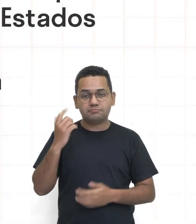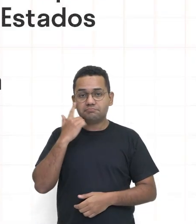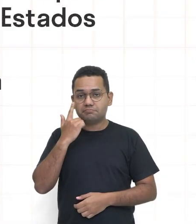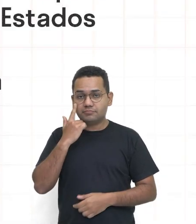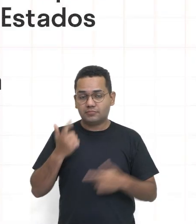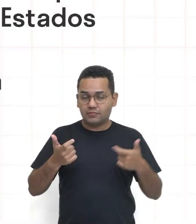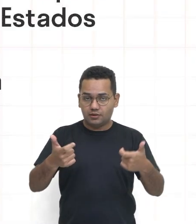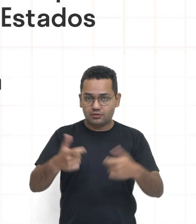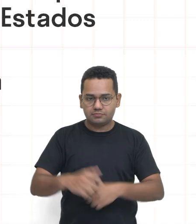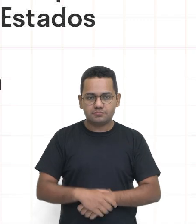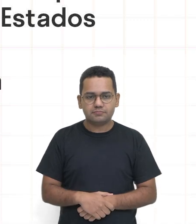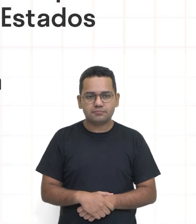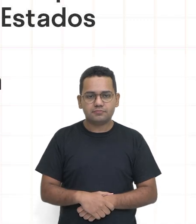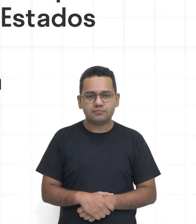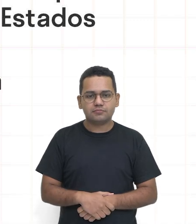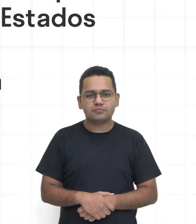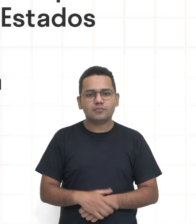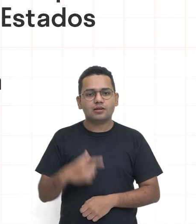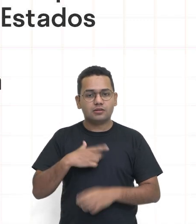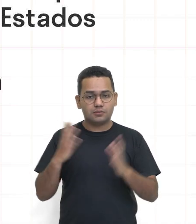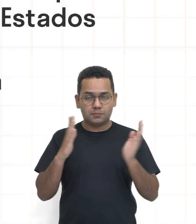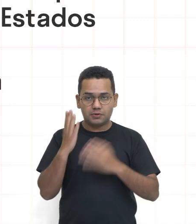da Coreia acontece entre 1950 a